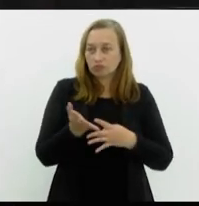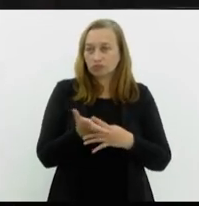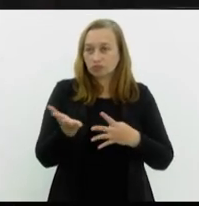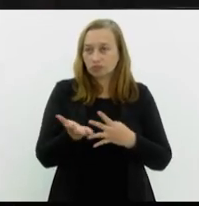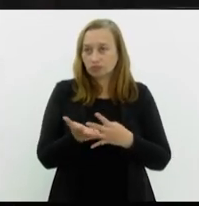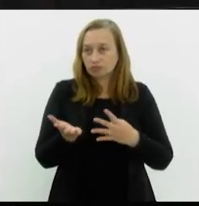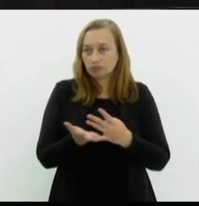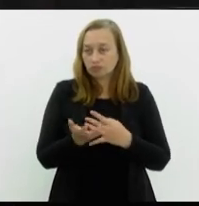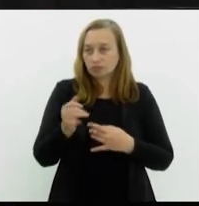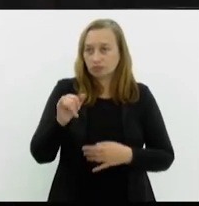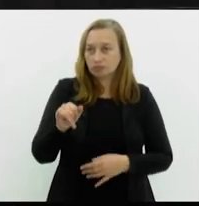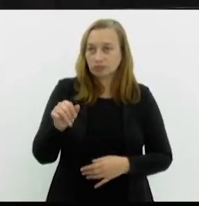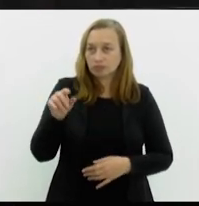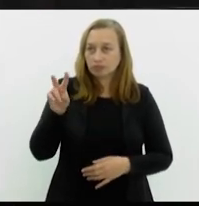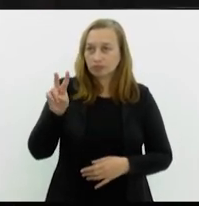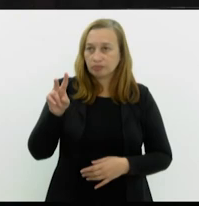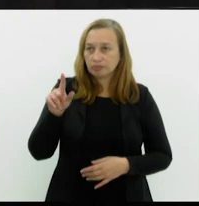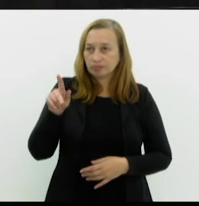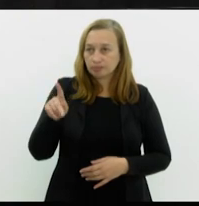IPVA há